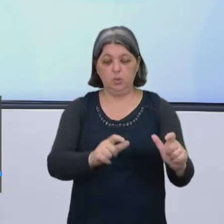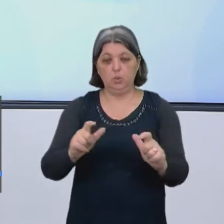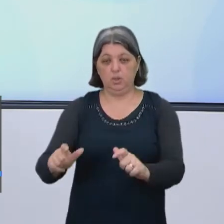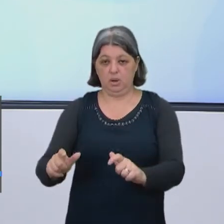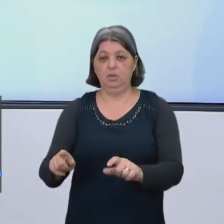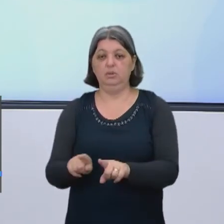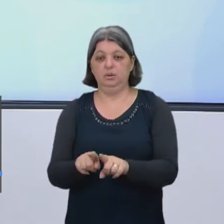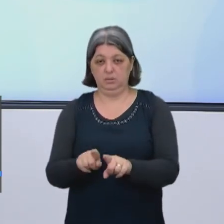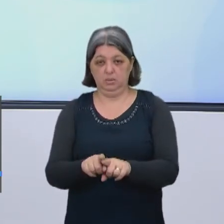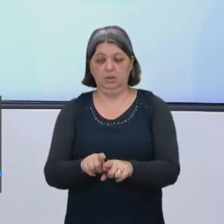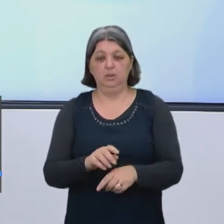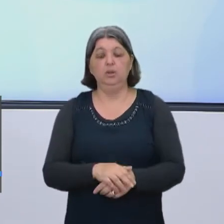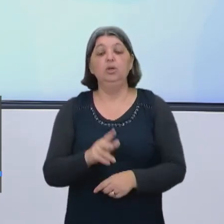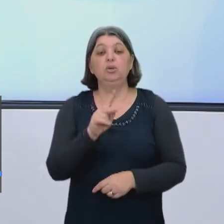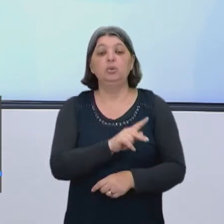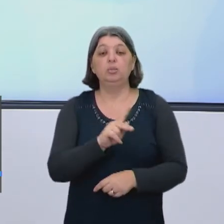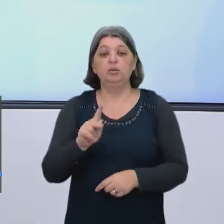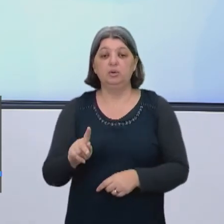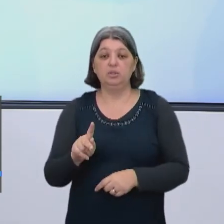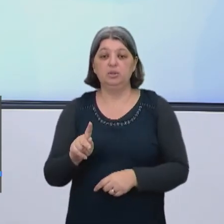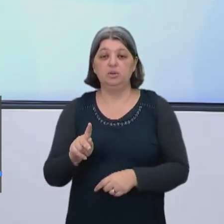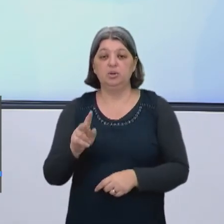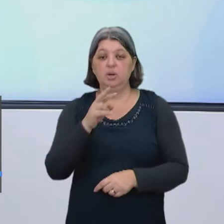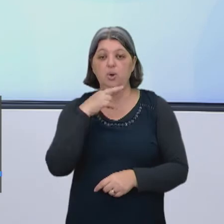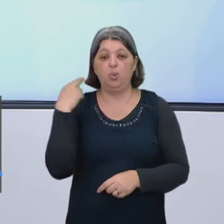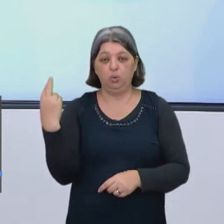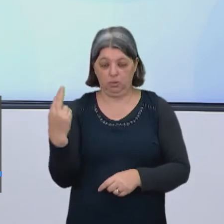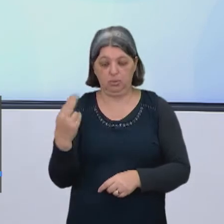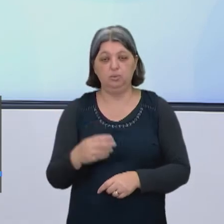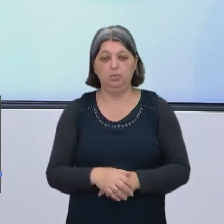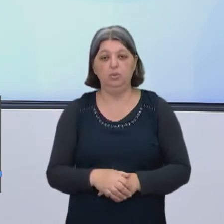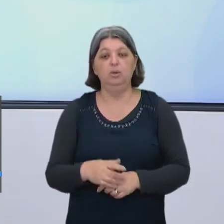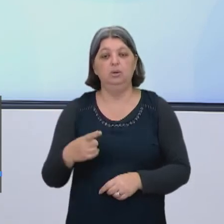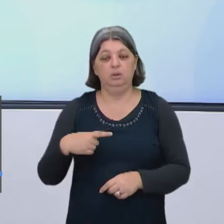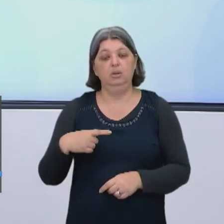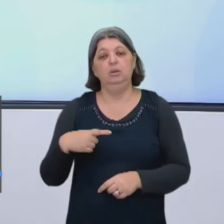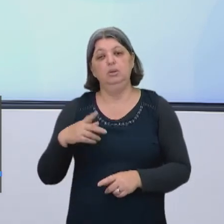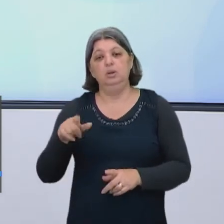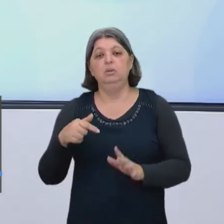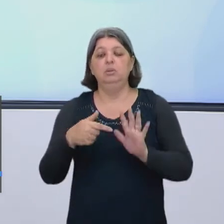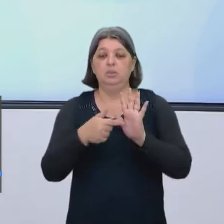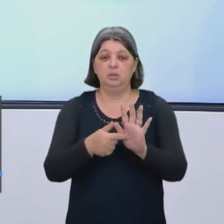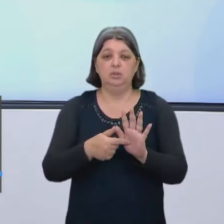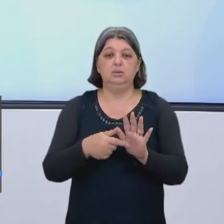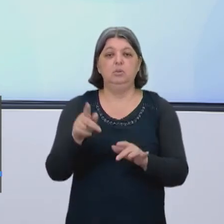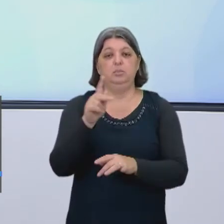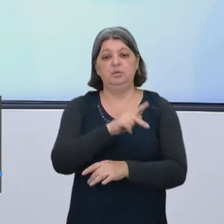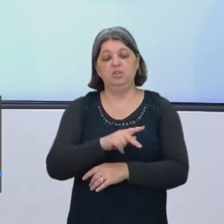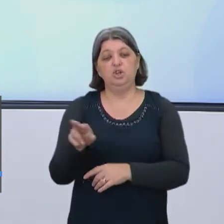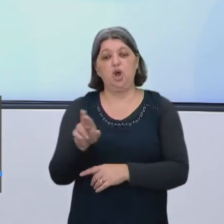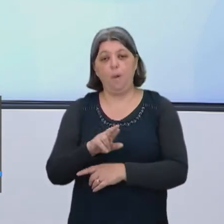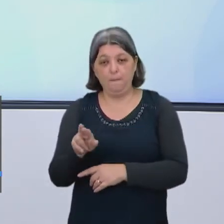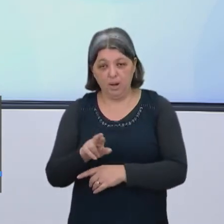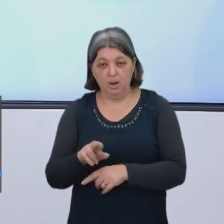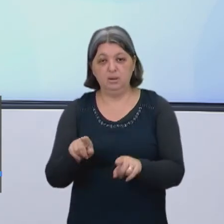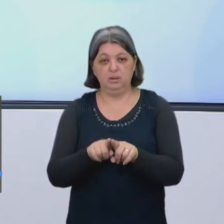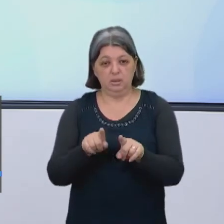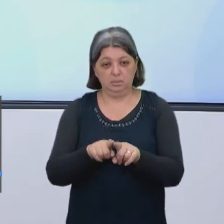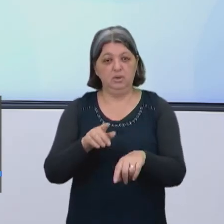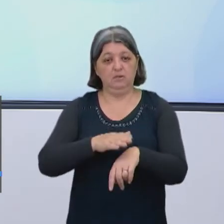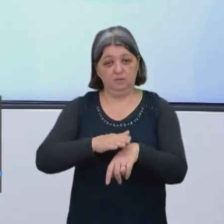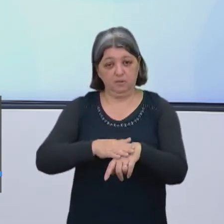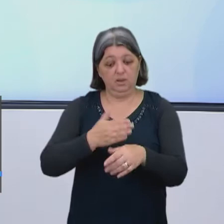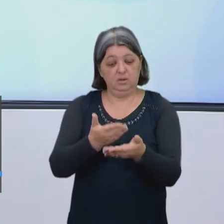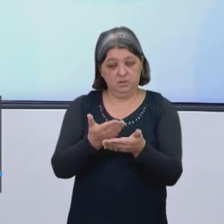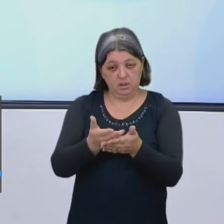o componente aí do professor Russo. Então, perceba que é comum aí aparecer que a professora Roberta, né, produz aula junto comigo, já